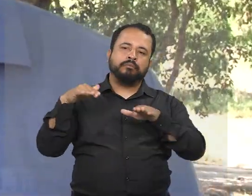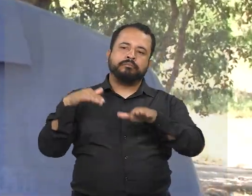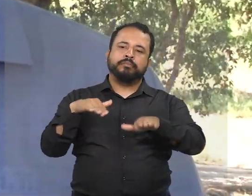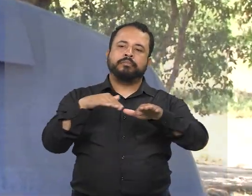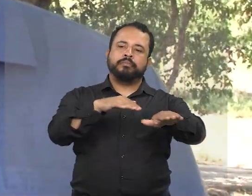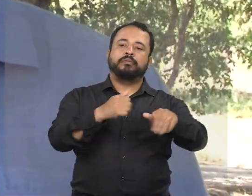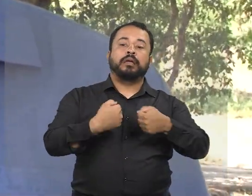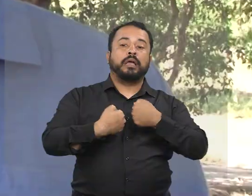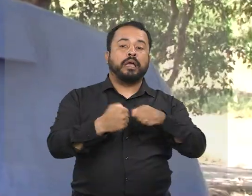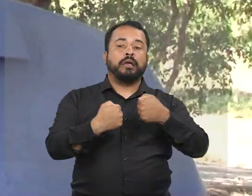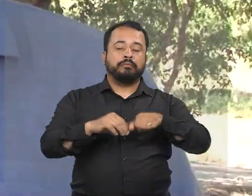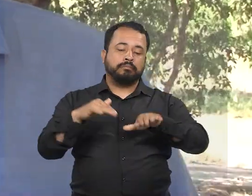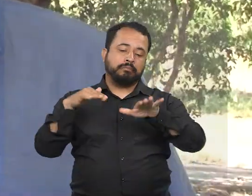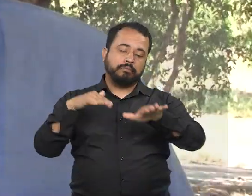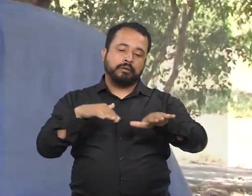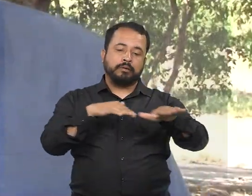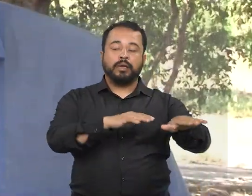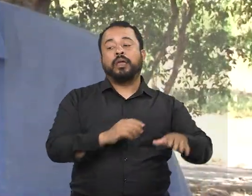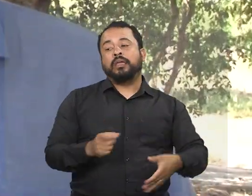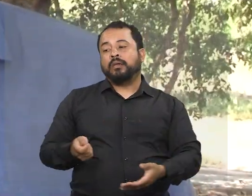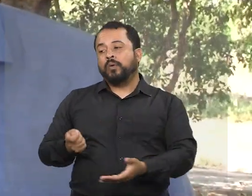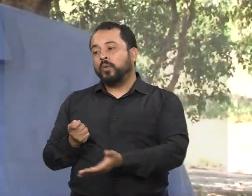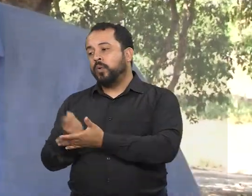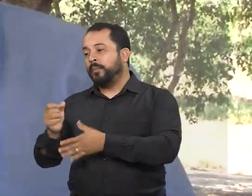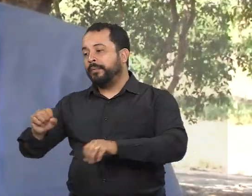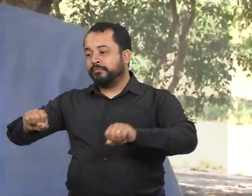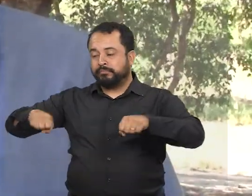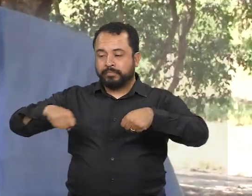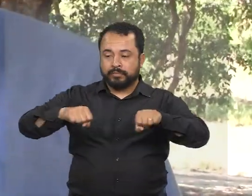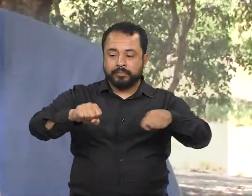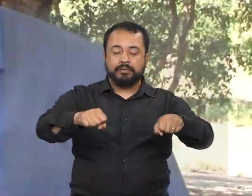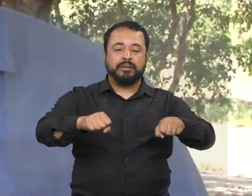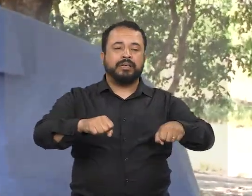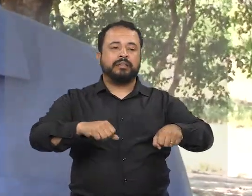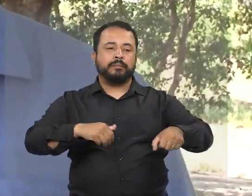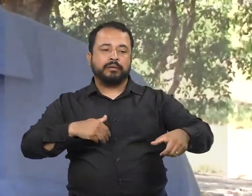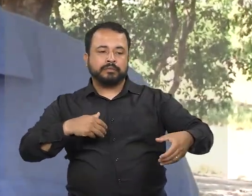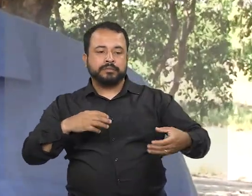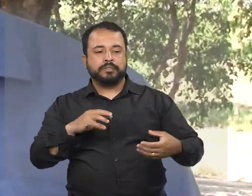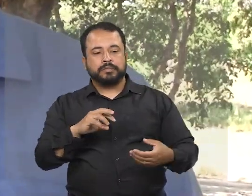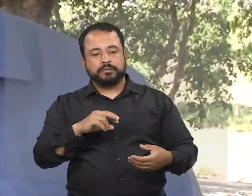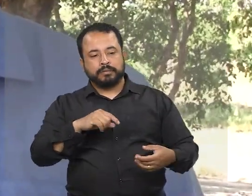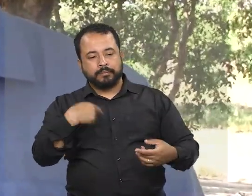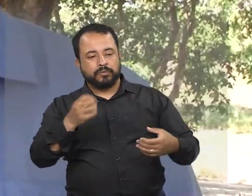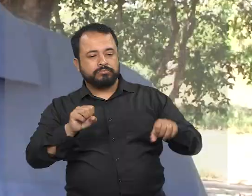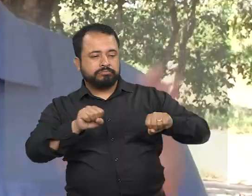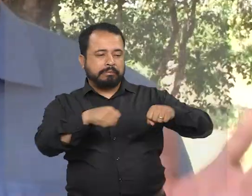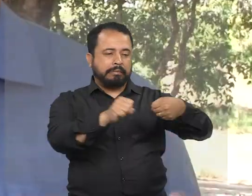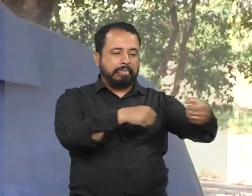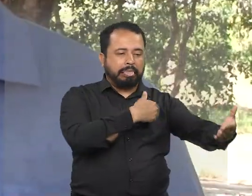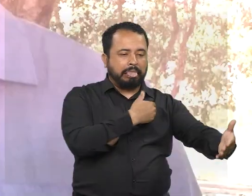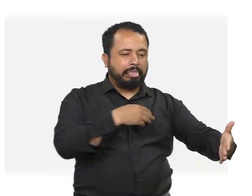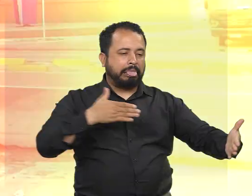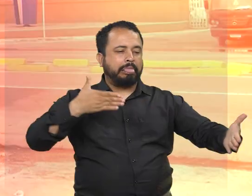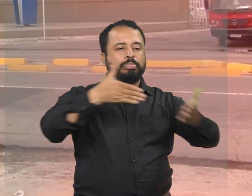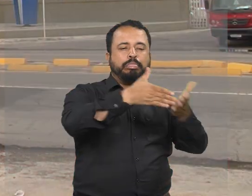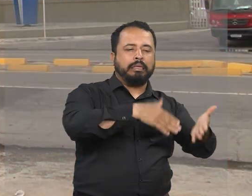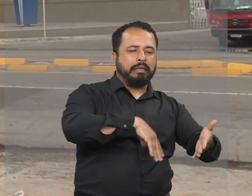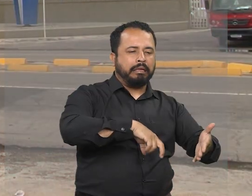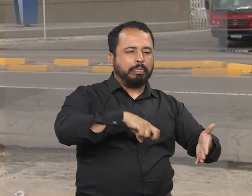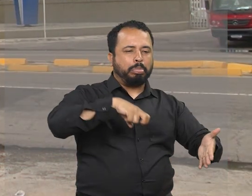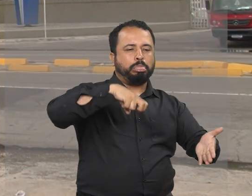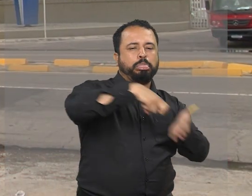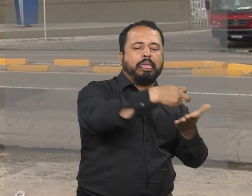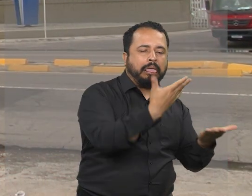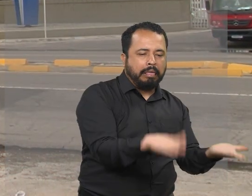carro, então acaba que a pessoa compra moto, aumenta acidente, tem um monte de impacto, na verdade são diversos impactos. Como parte